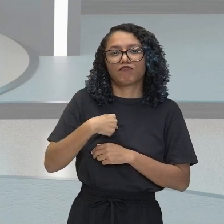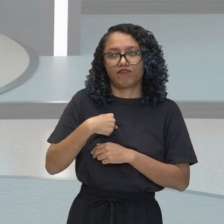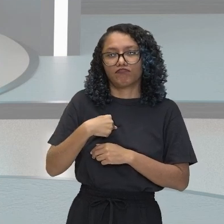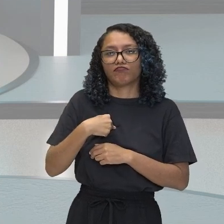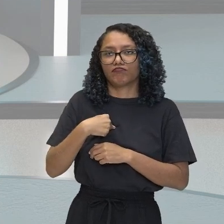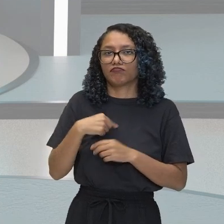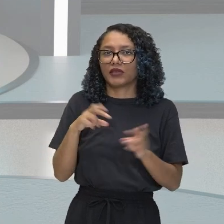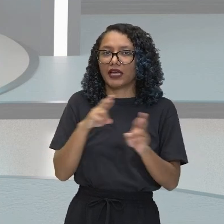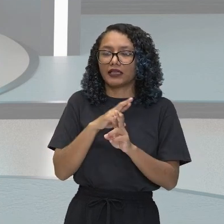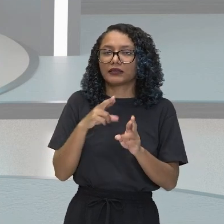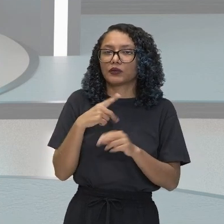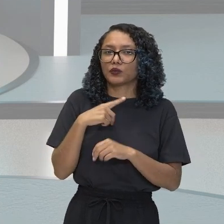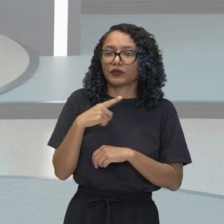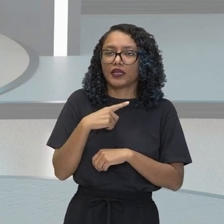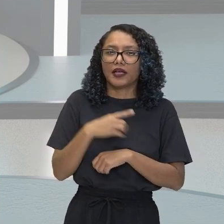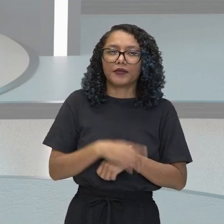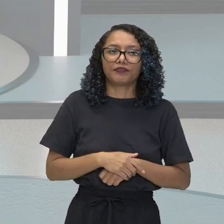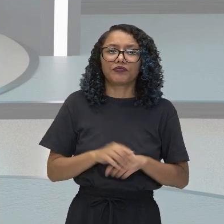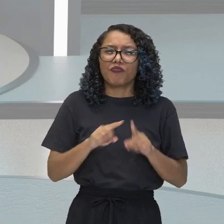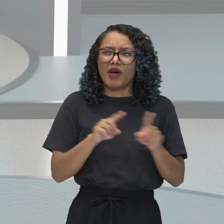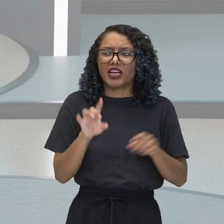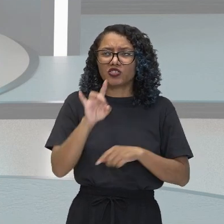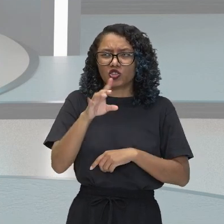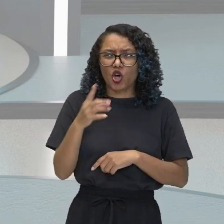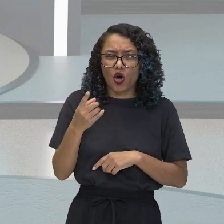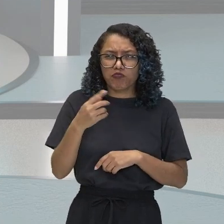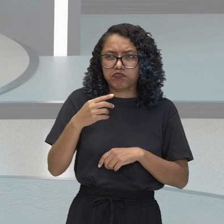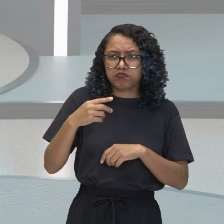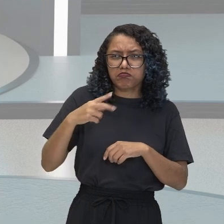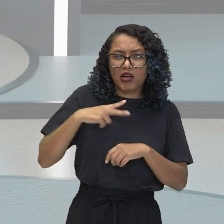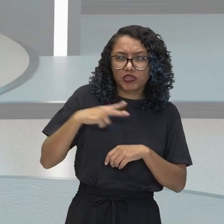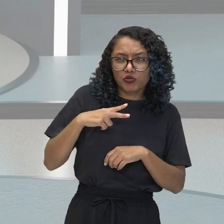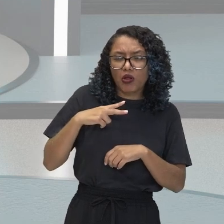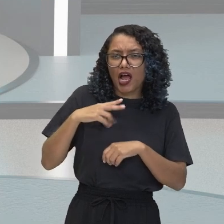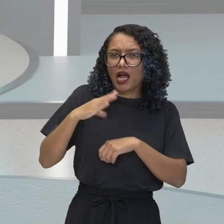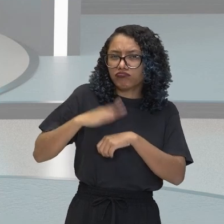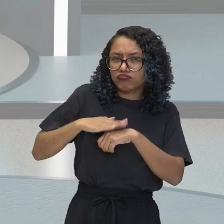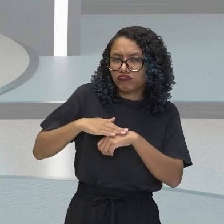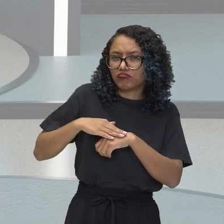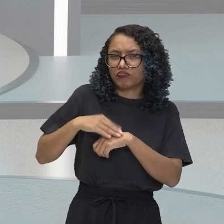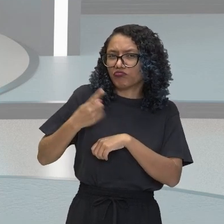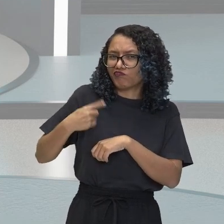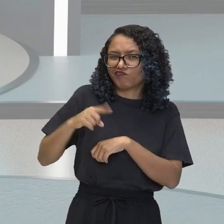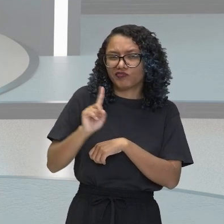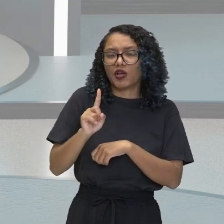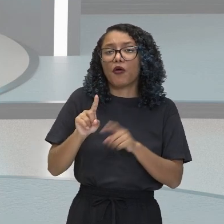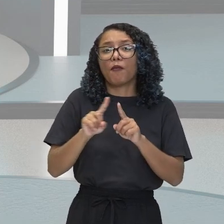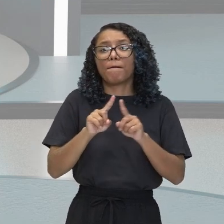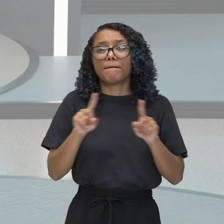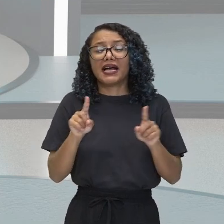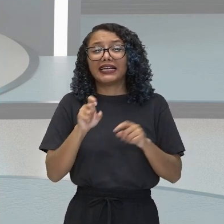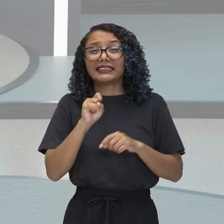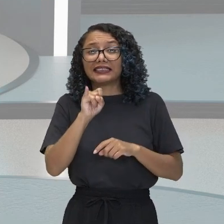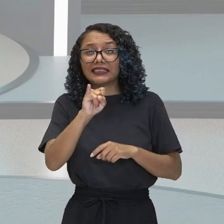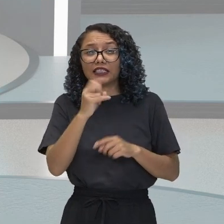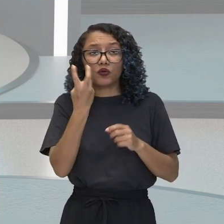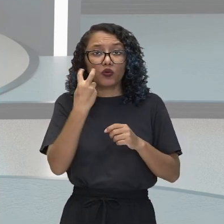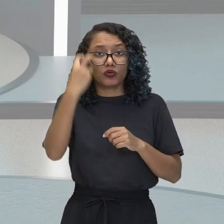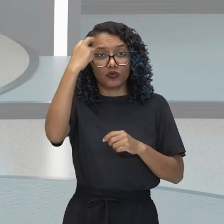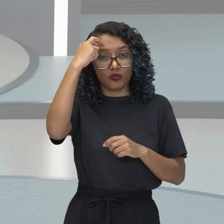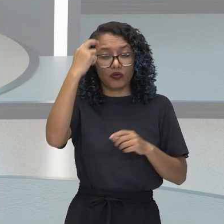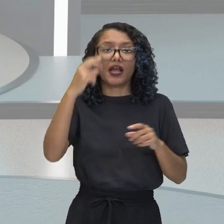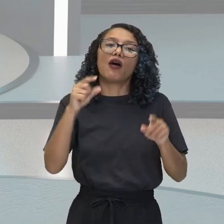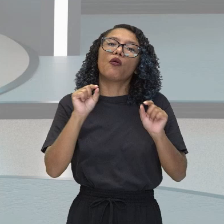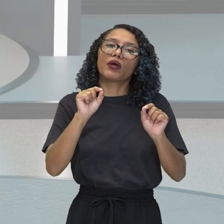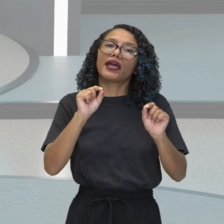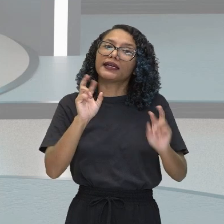trajetória não é só nossa. Se estamos falando de uma questão cultural, estamos falando do povo, de uma